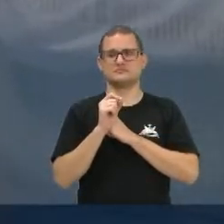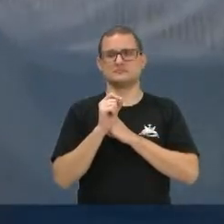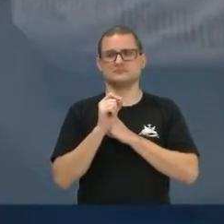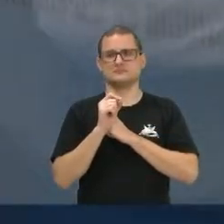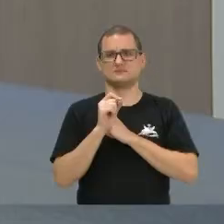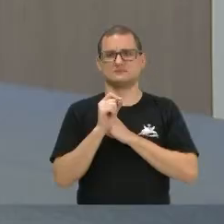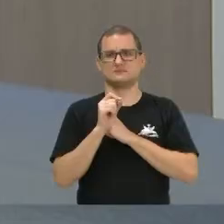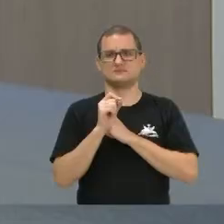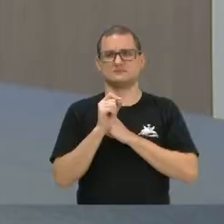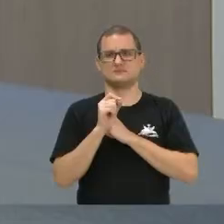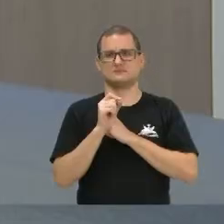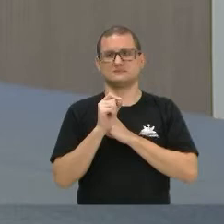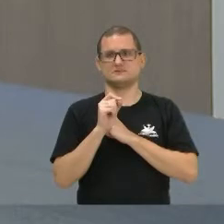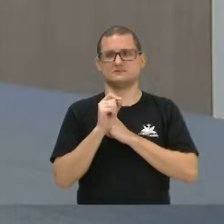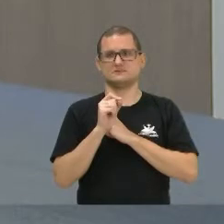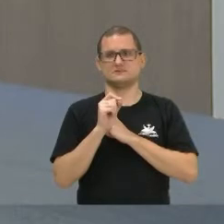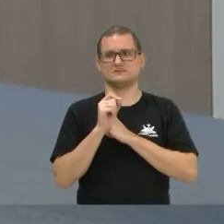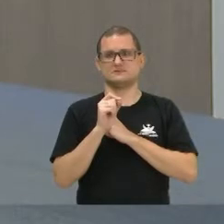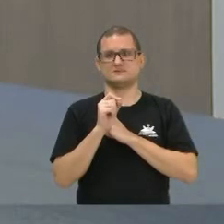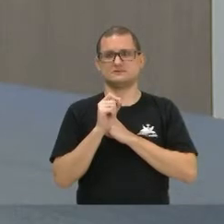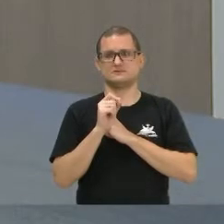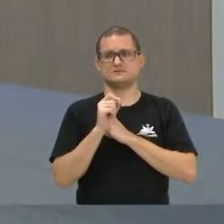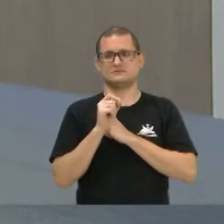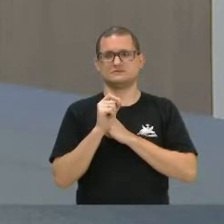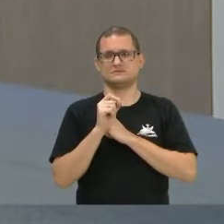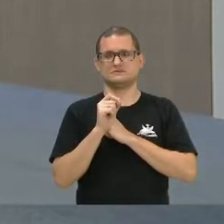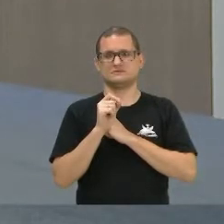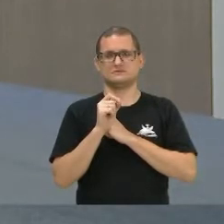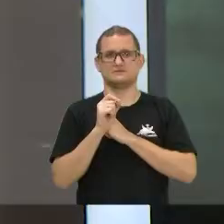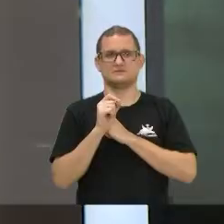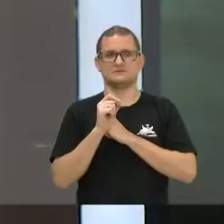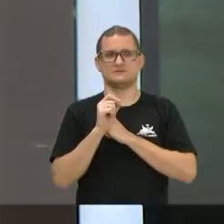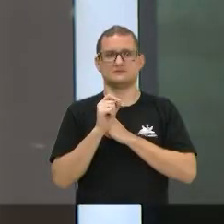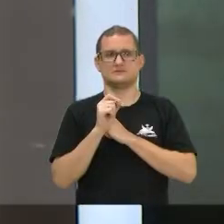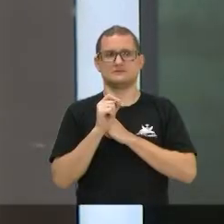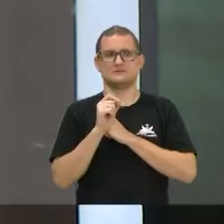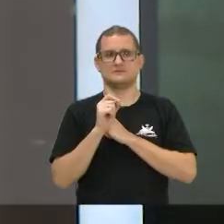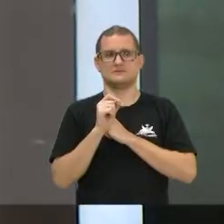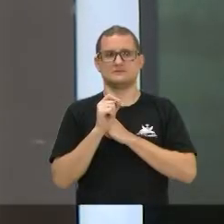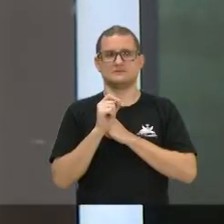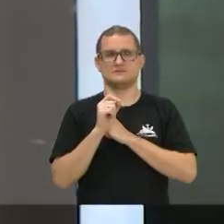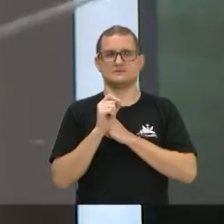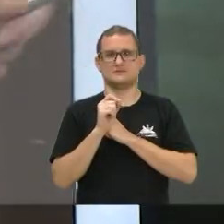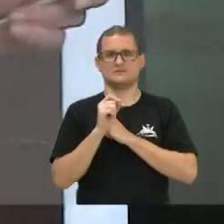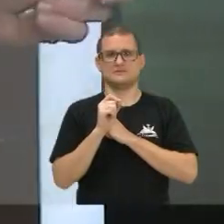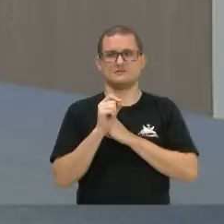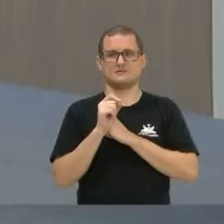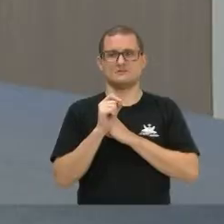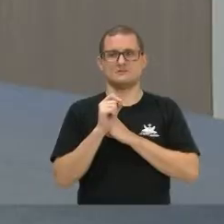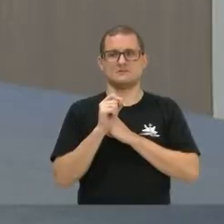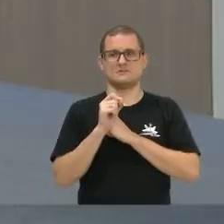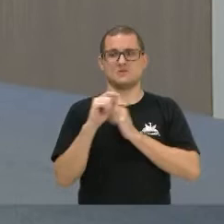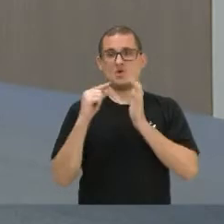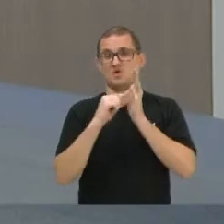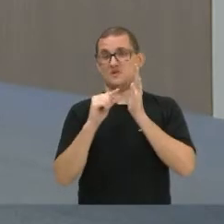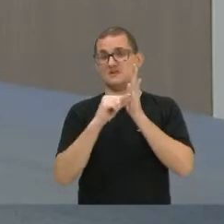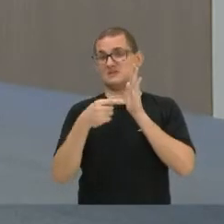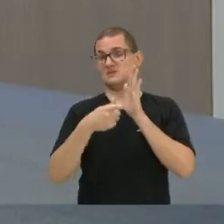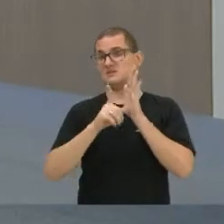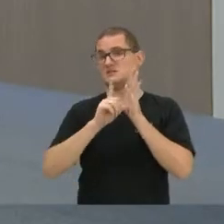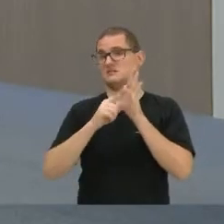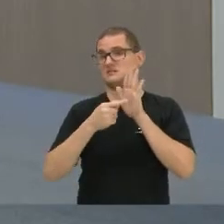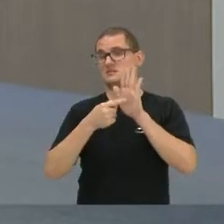é sim destaca autoridade que as acompanha e no versículo anterior